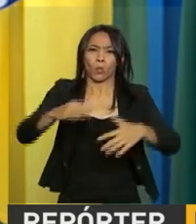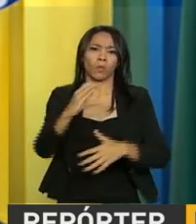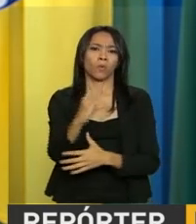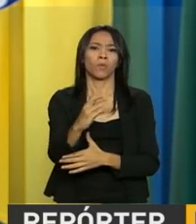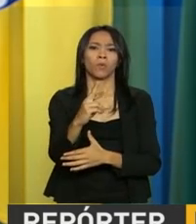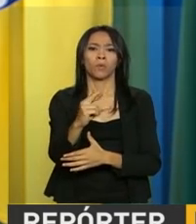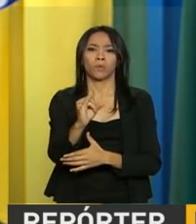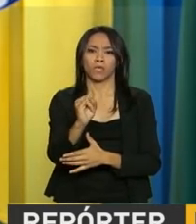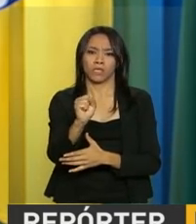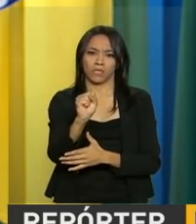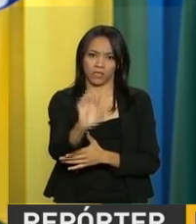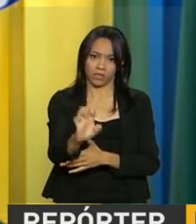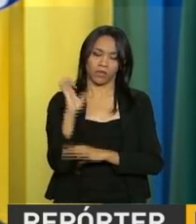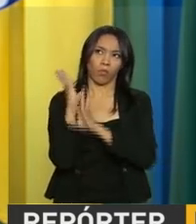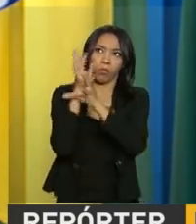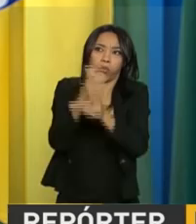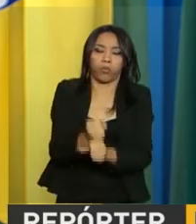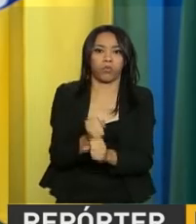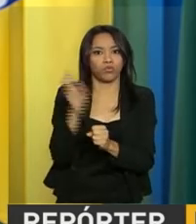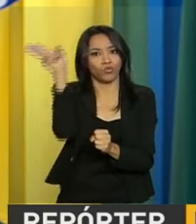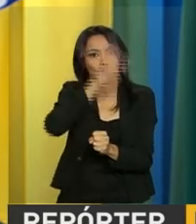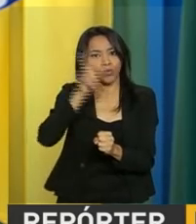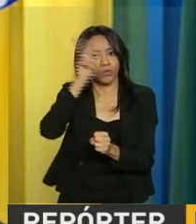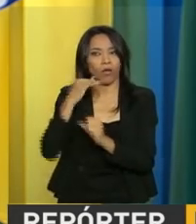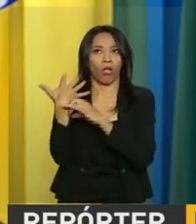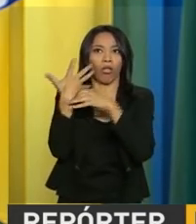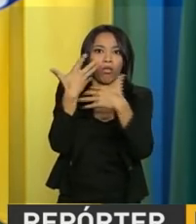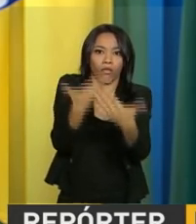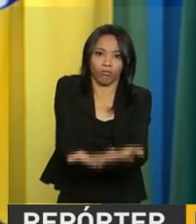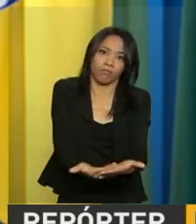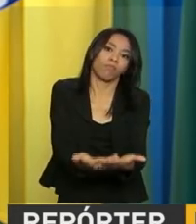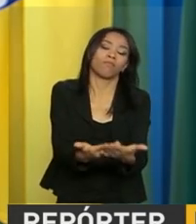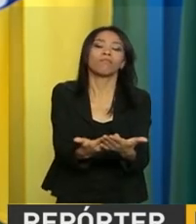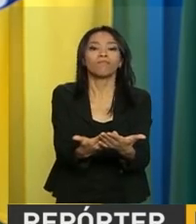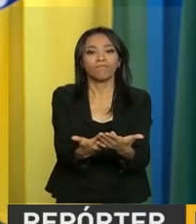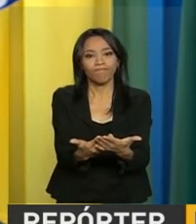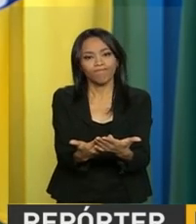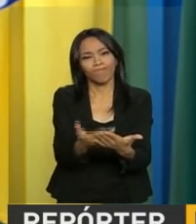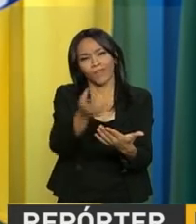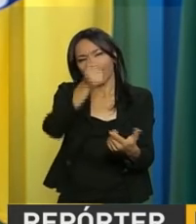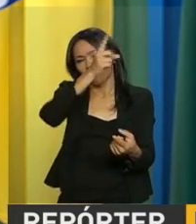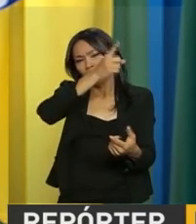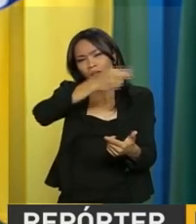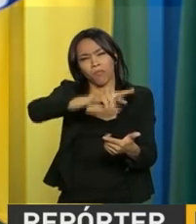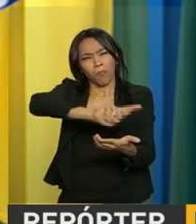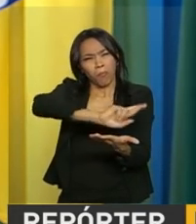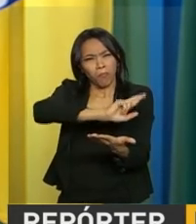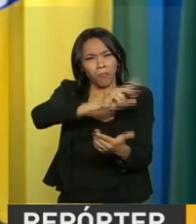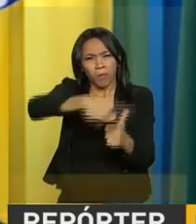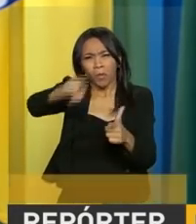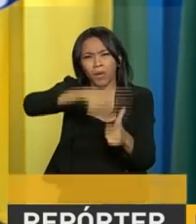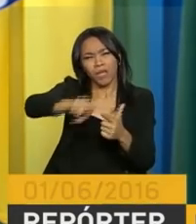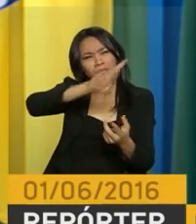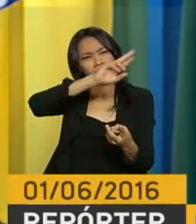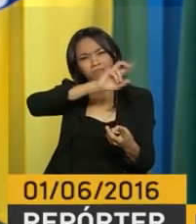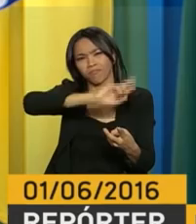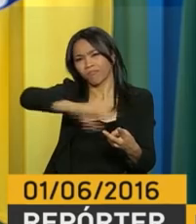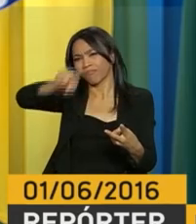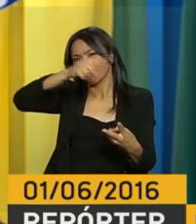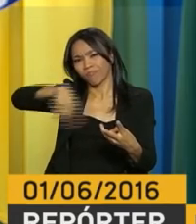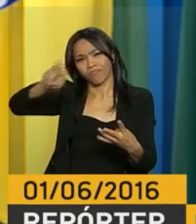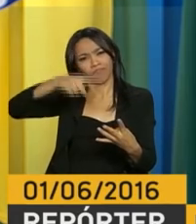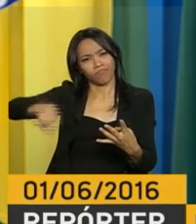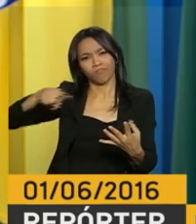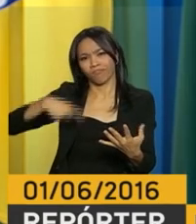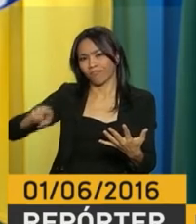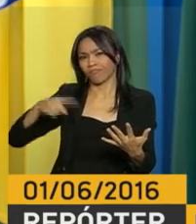história uma conjugação de graves problemas ocasionados por erros os